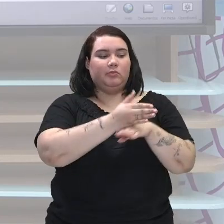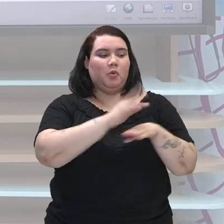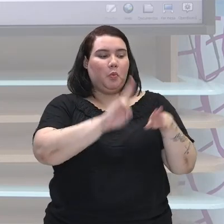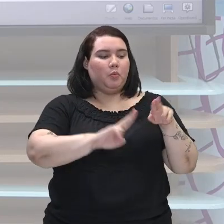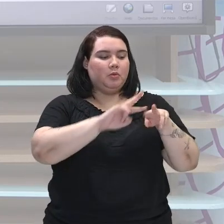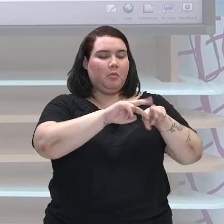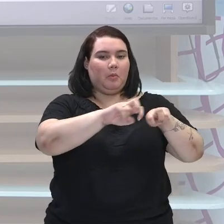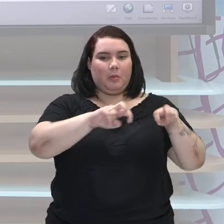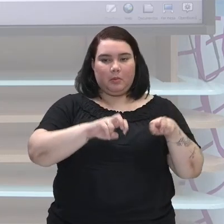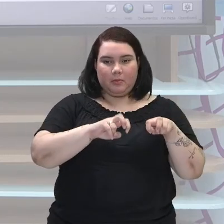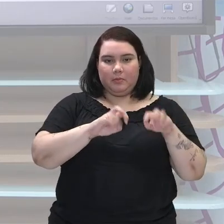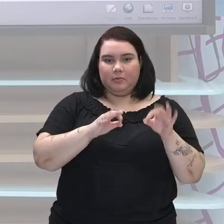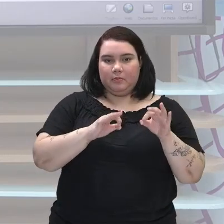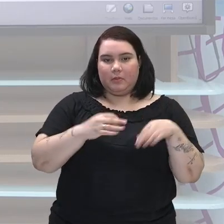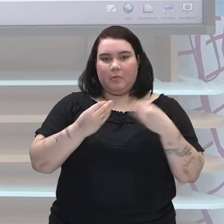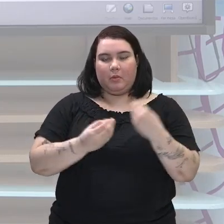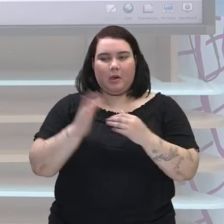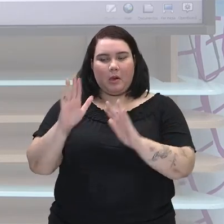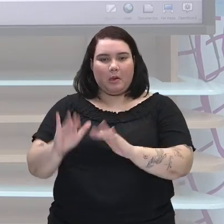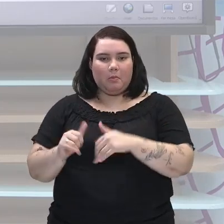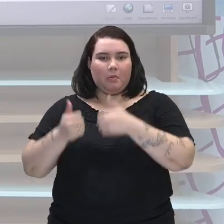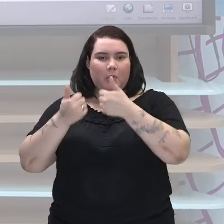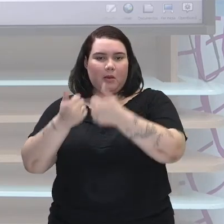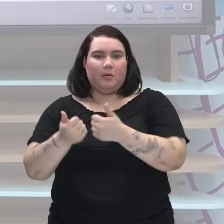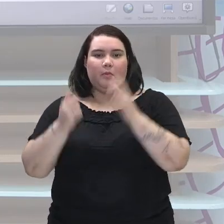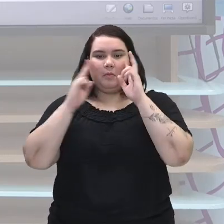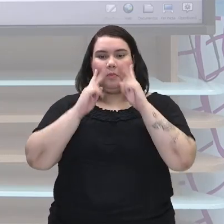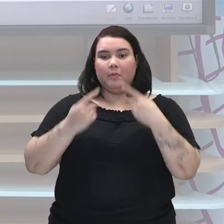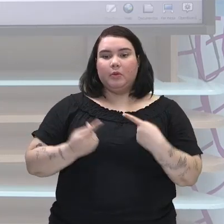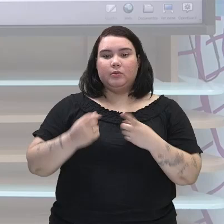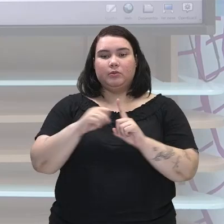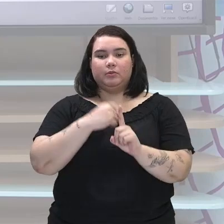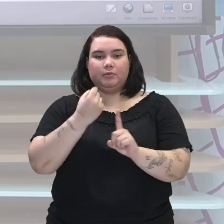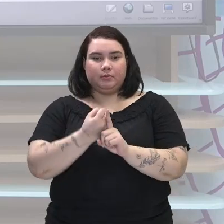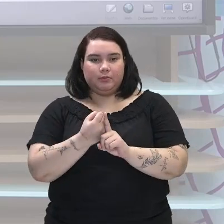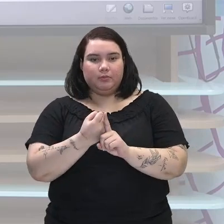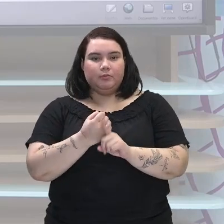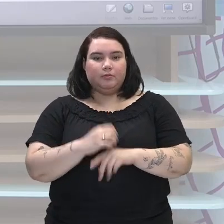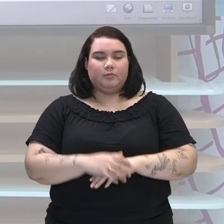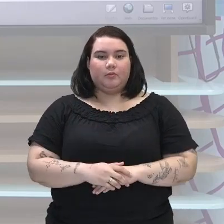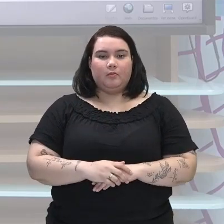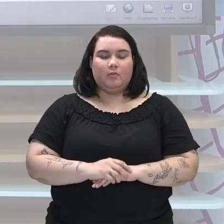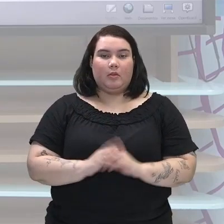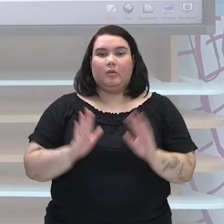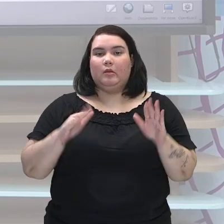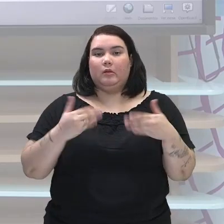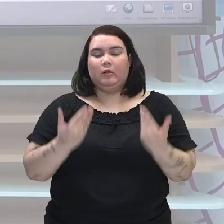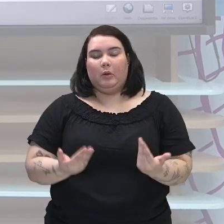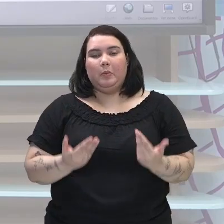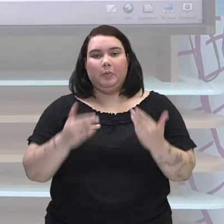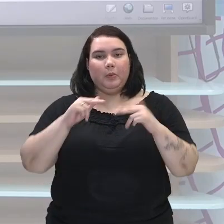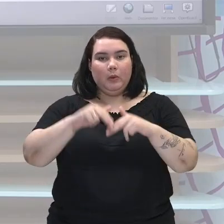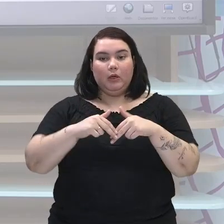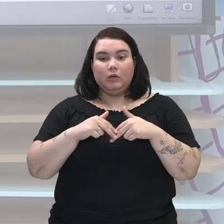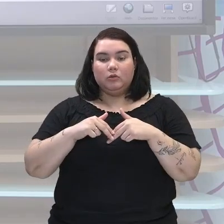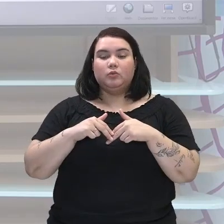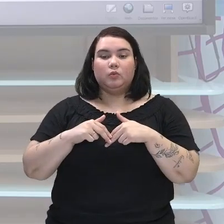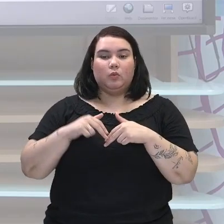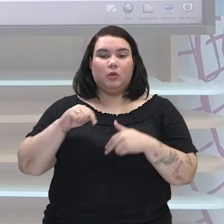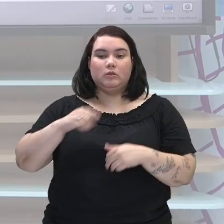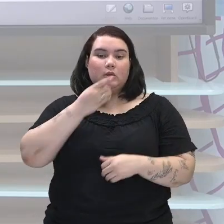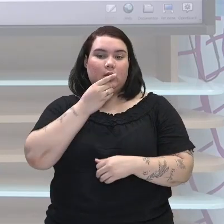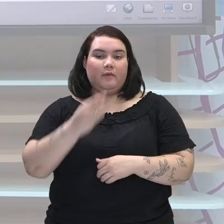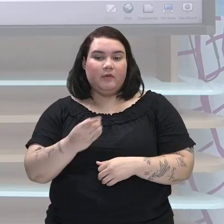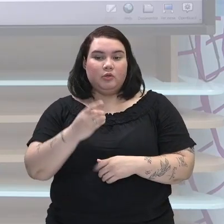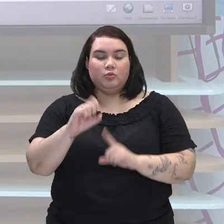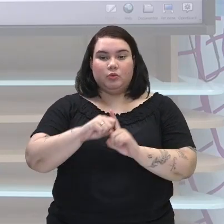melhorá-los como humanos, como sociedade. Então, é por isso, né, que o darwinismo